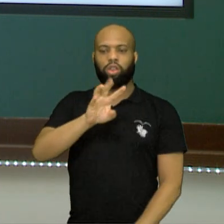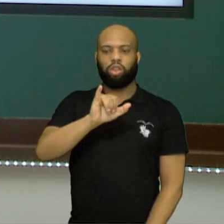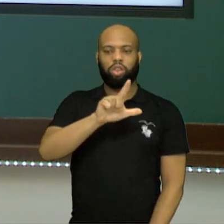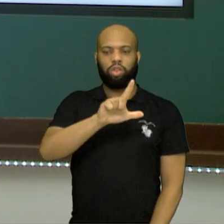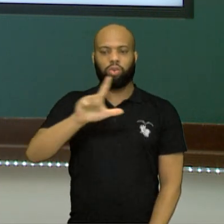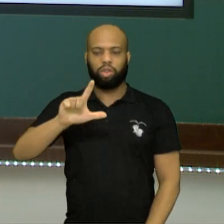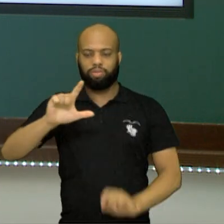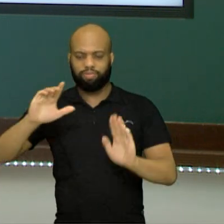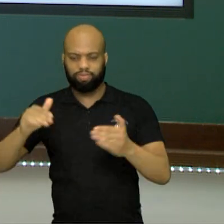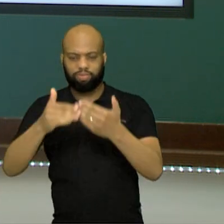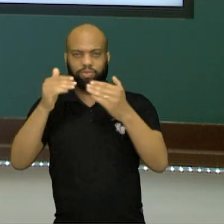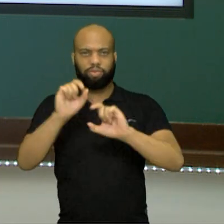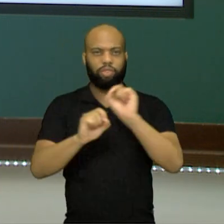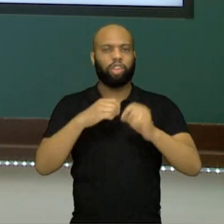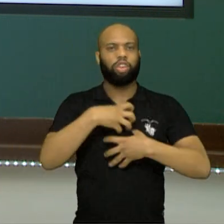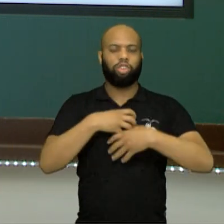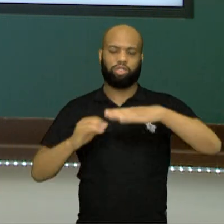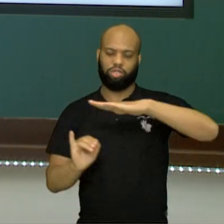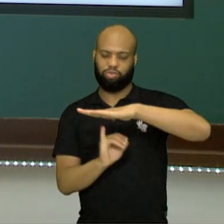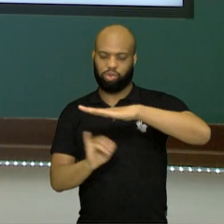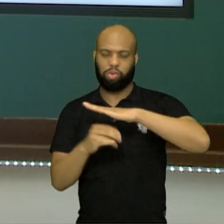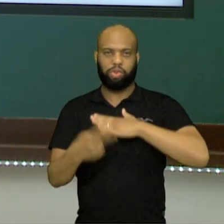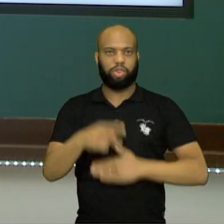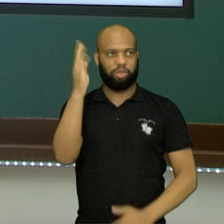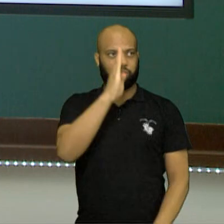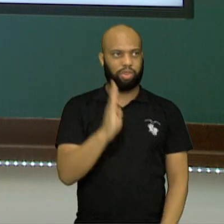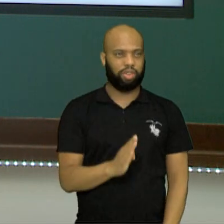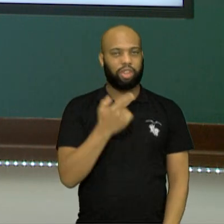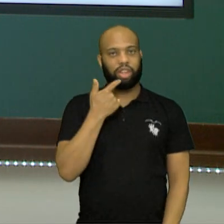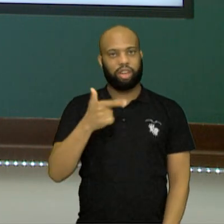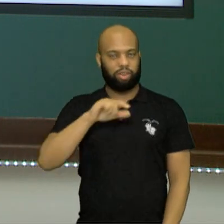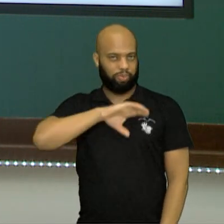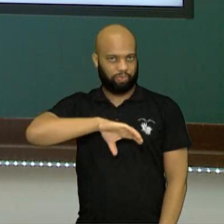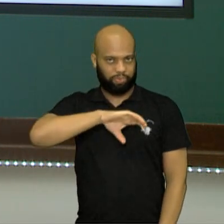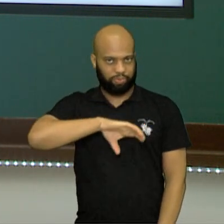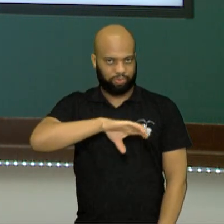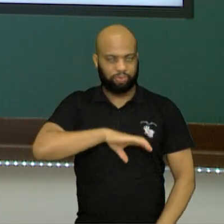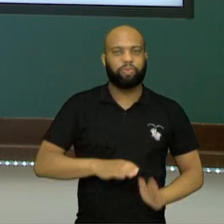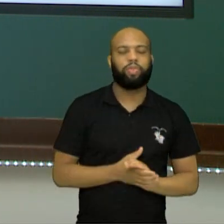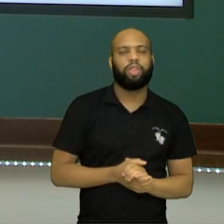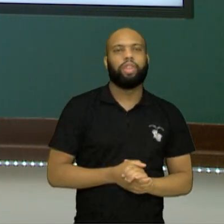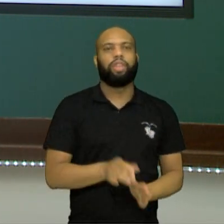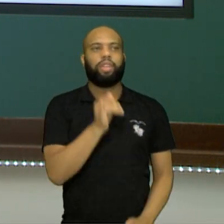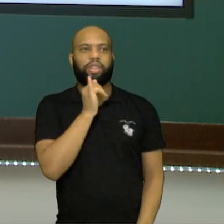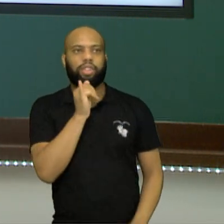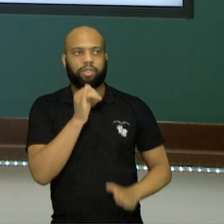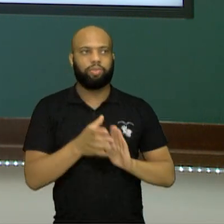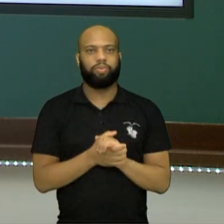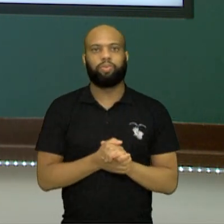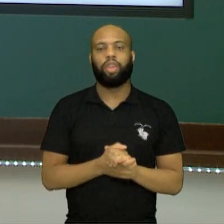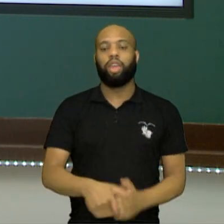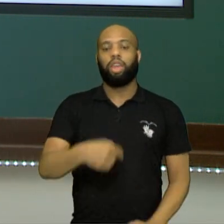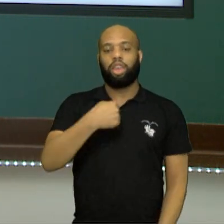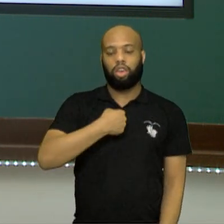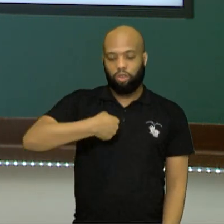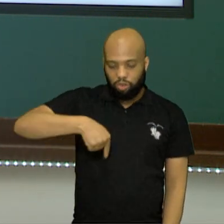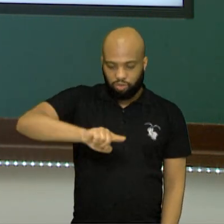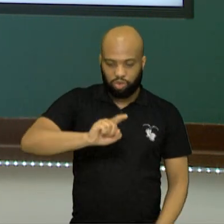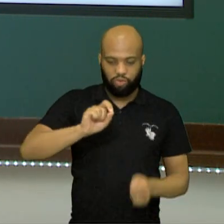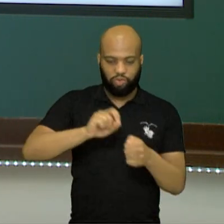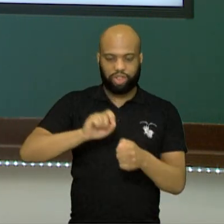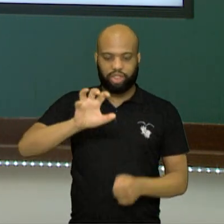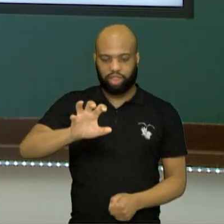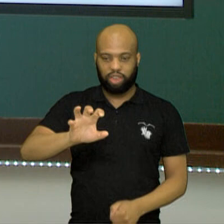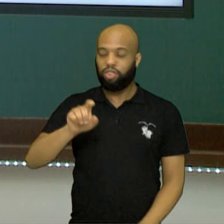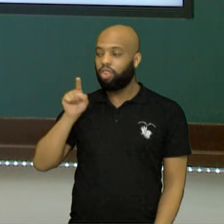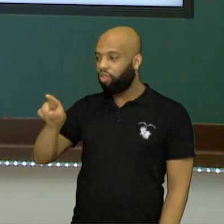nós falamos de um jeito informal aqui no Brasil, na nossa língua portuguesa, e digamos, eu vou fazer isso, ele